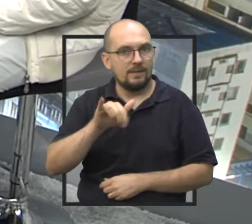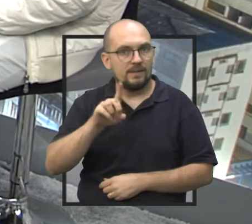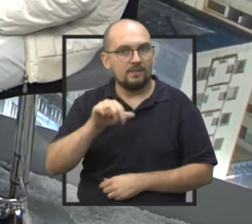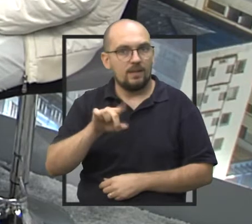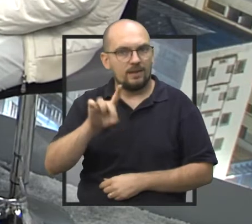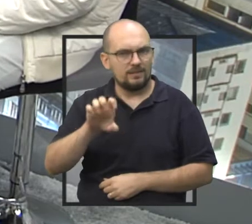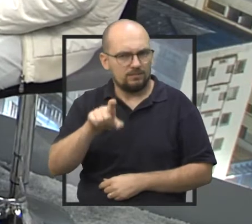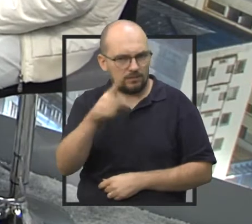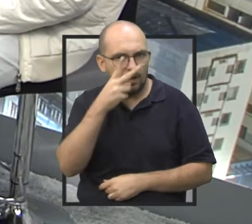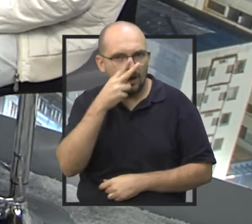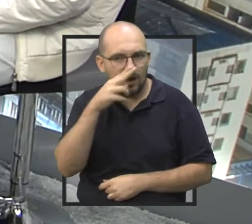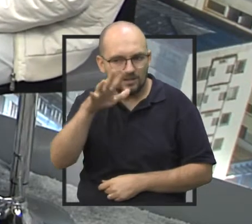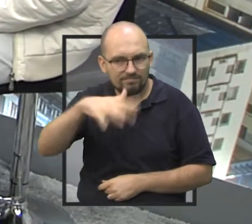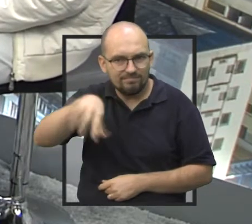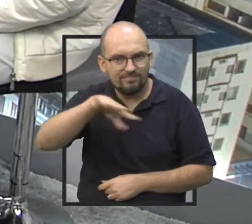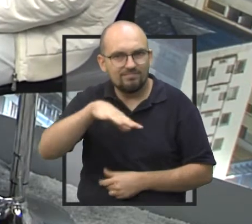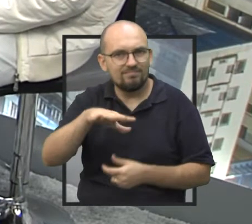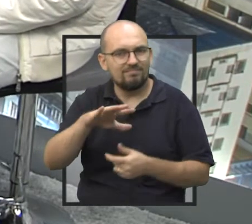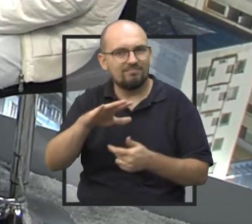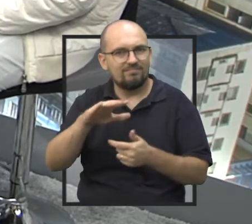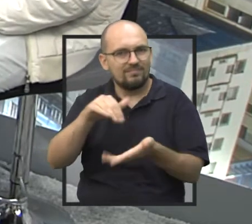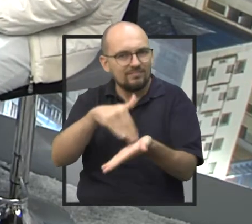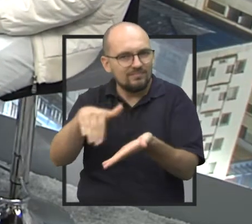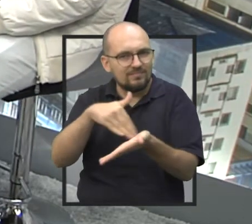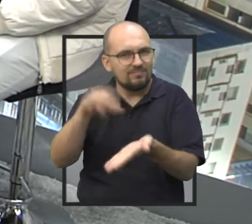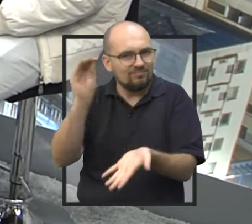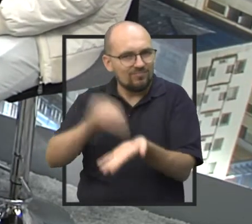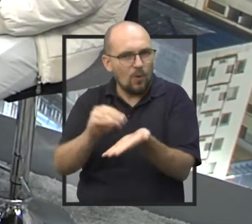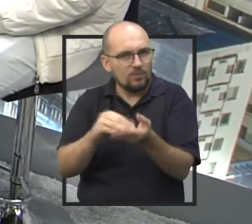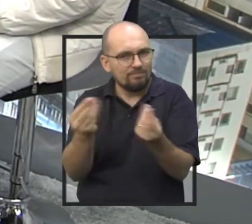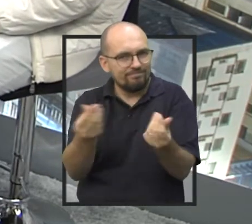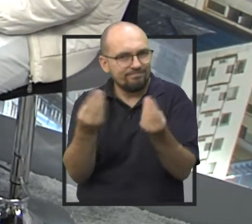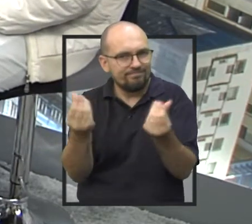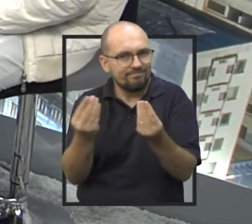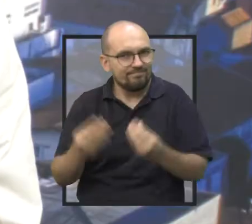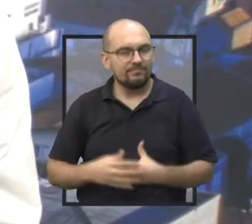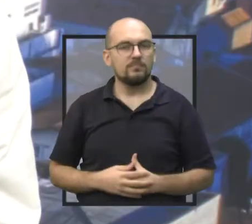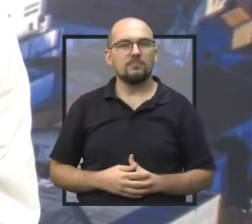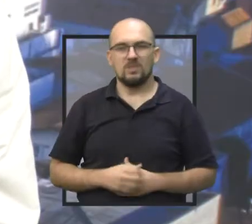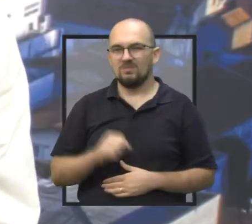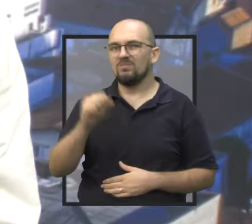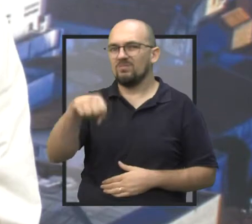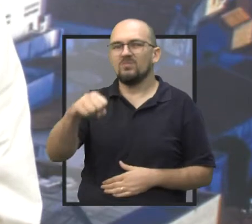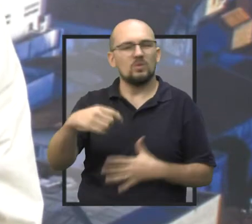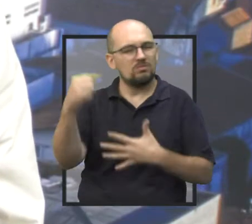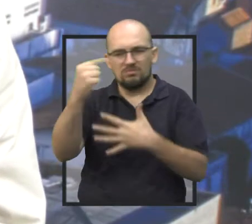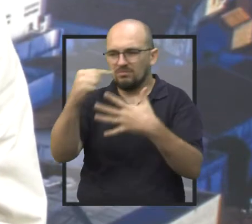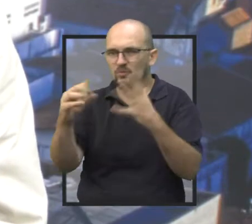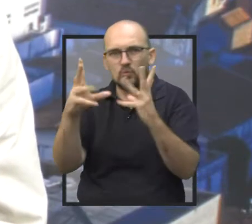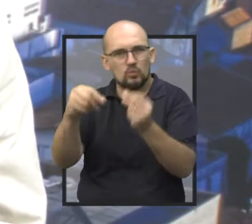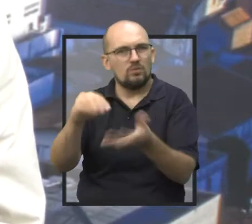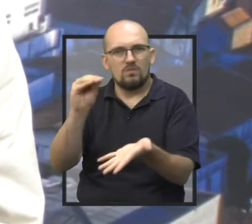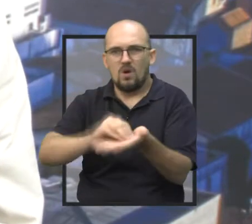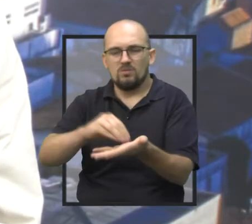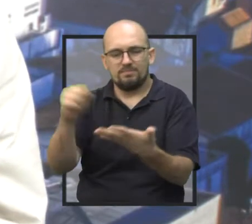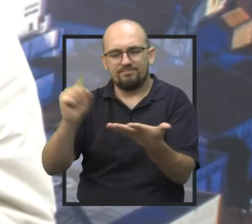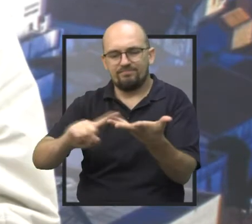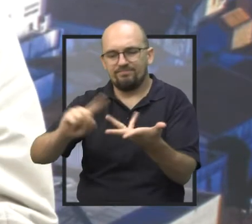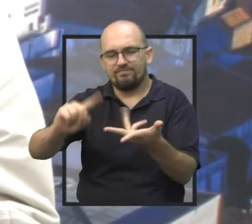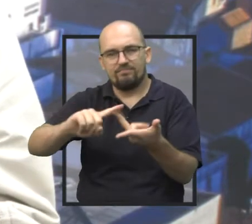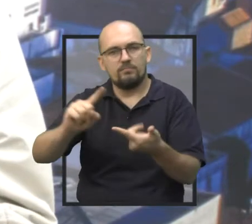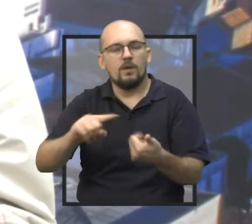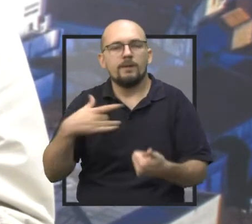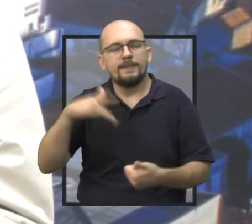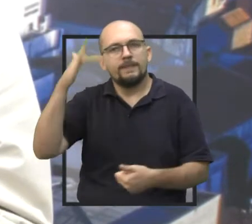as execuções da pasta têm deixado a desejar? Todas, em todos os aspectos. Eu não sei o